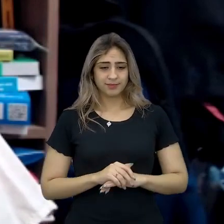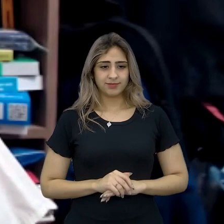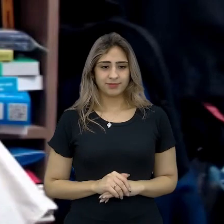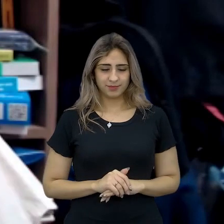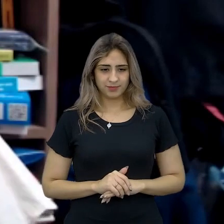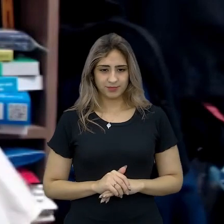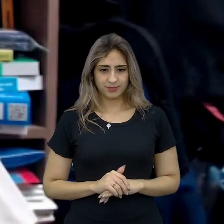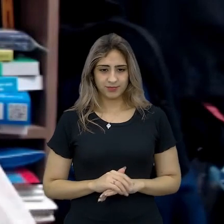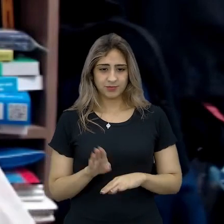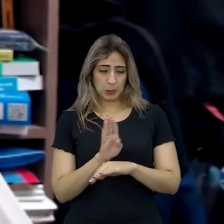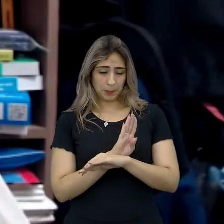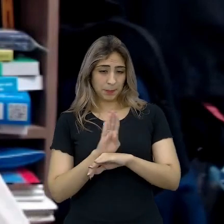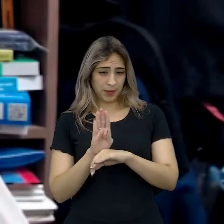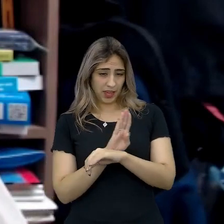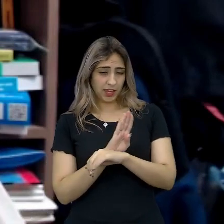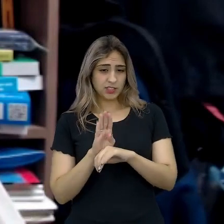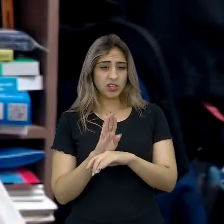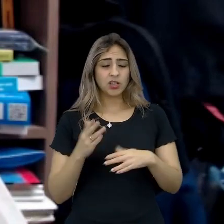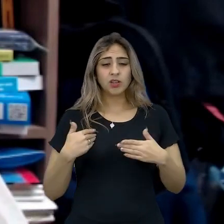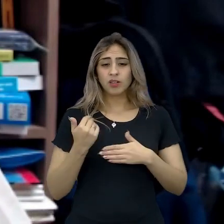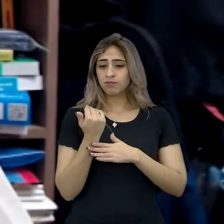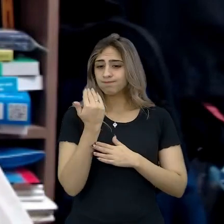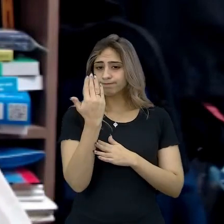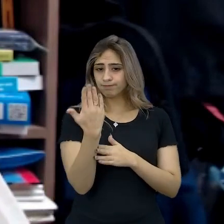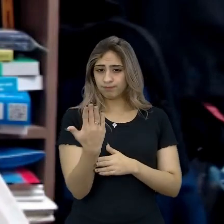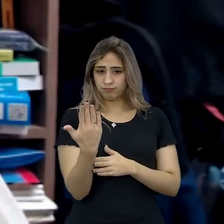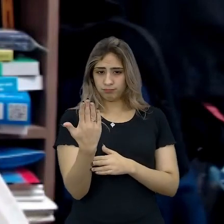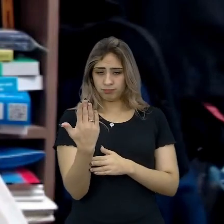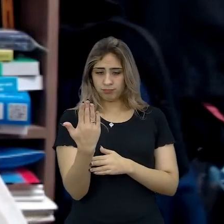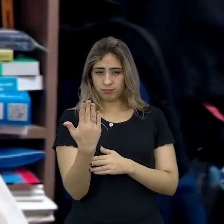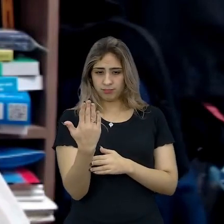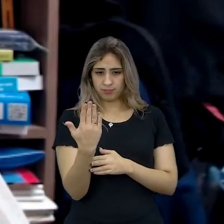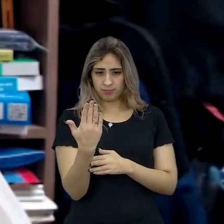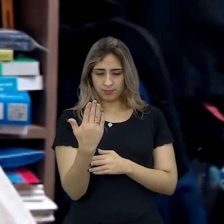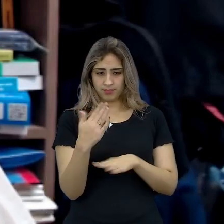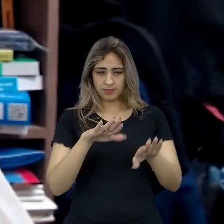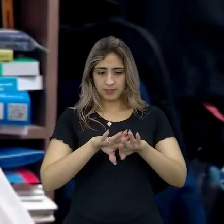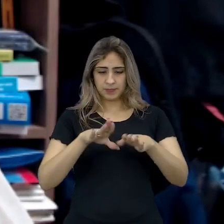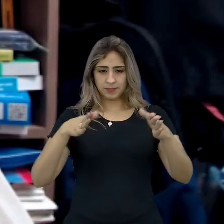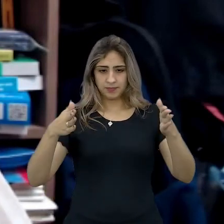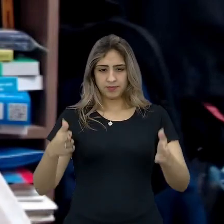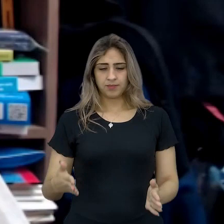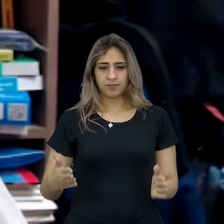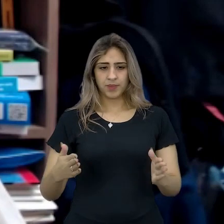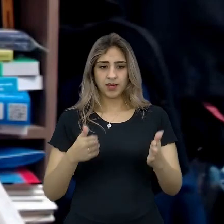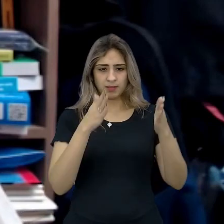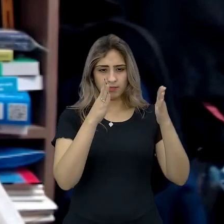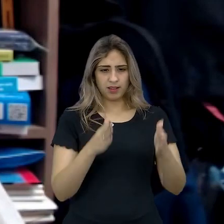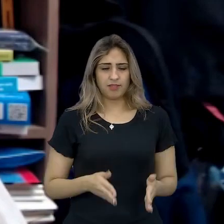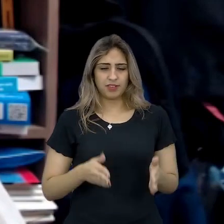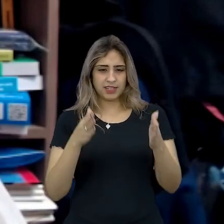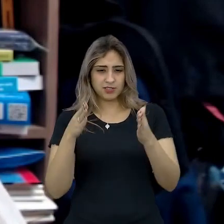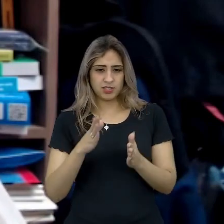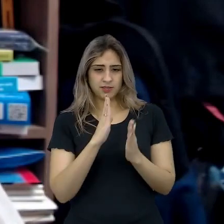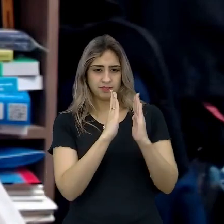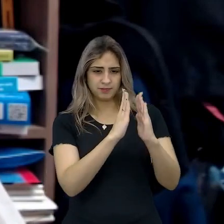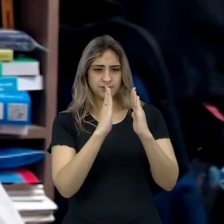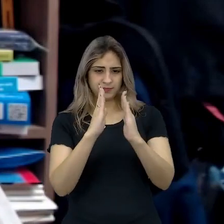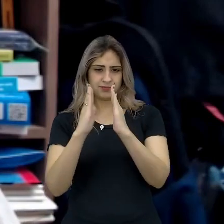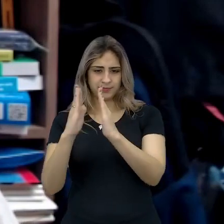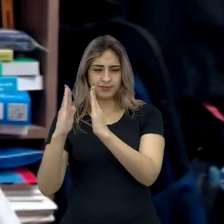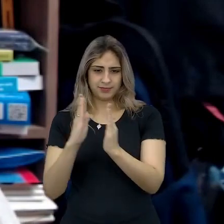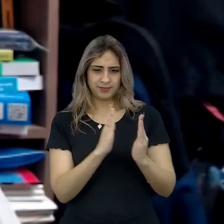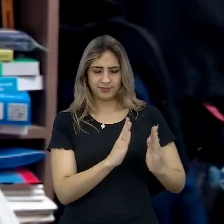aqui de bege, estou à frente de uma estante com livros, né, e alguns objetos